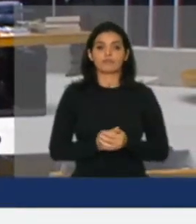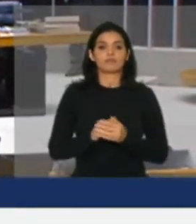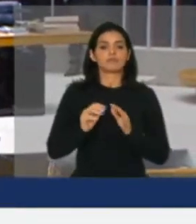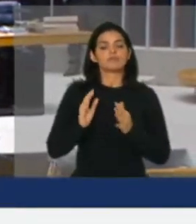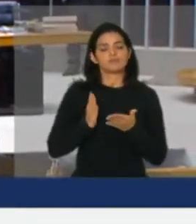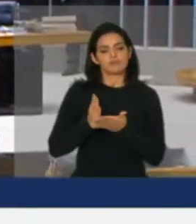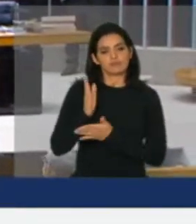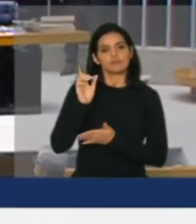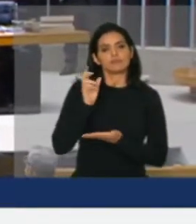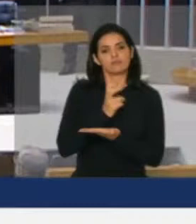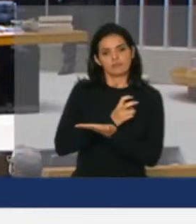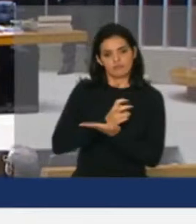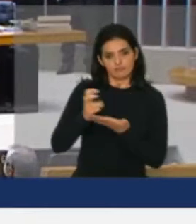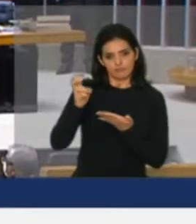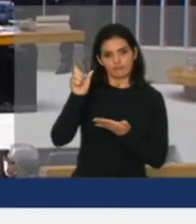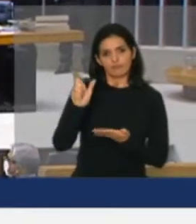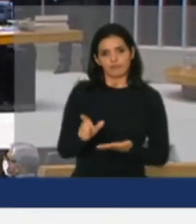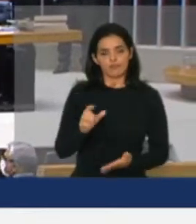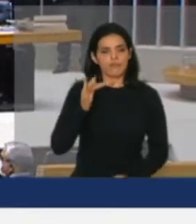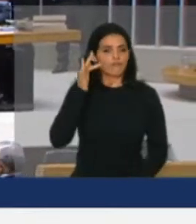Parlamentar da Câmara dos Deputados,